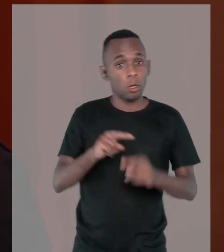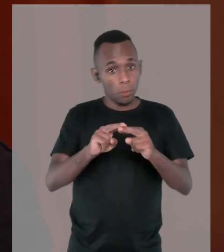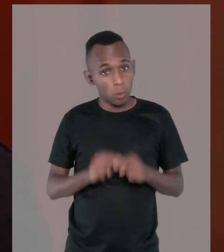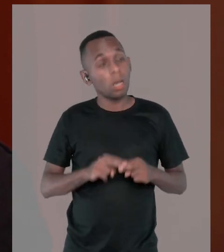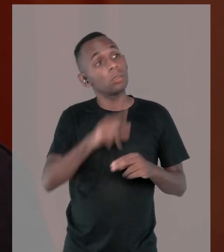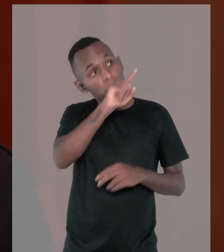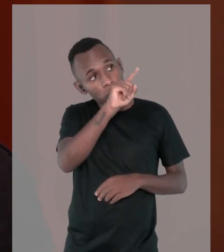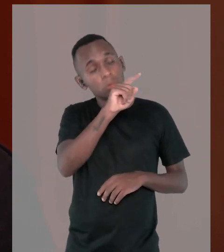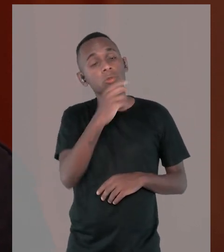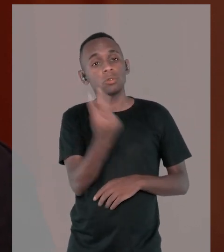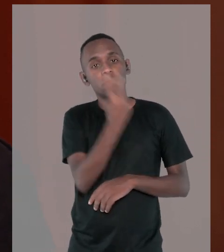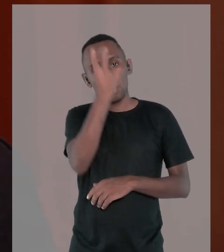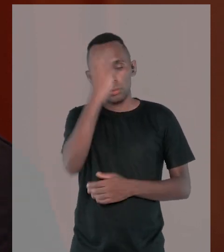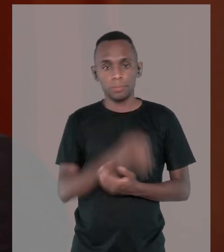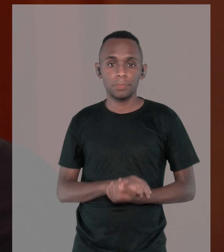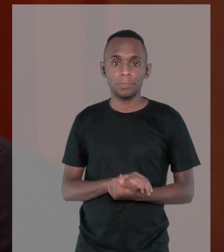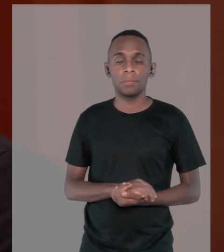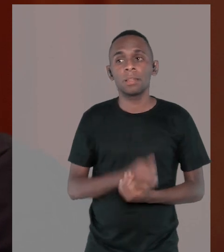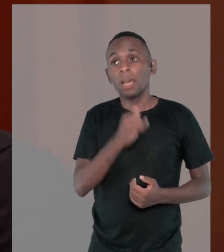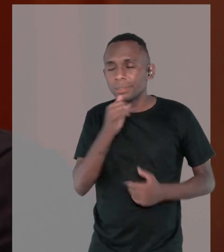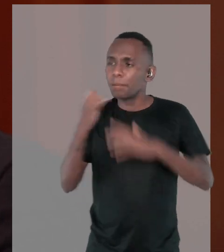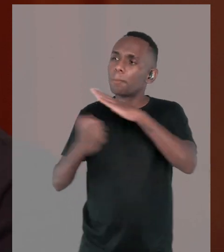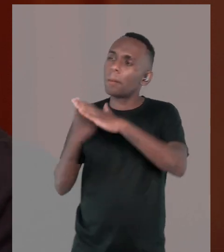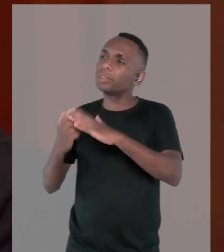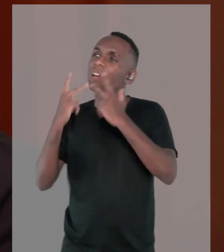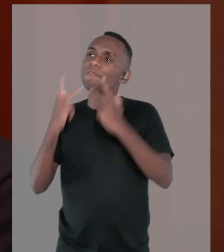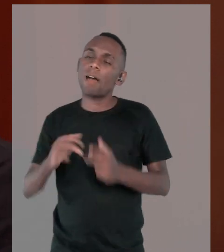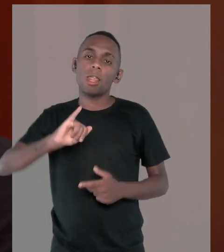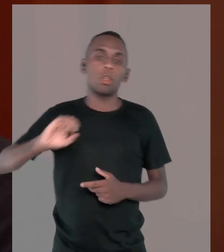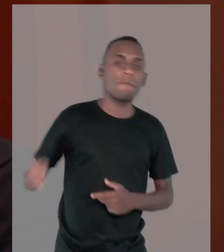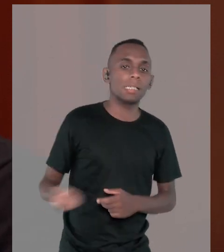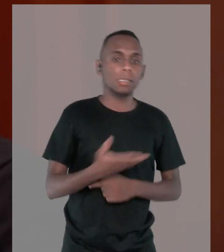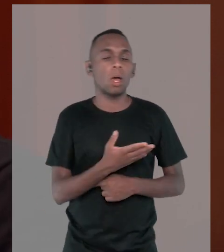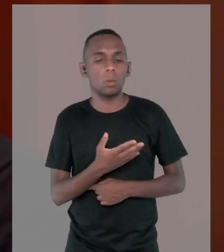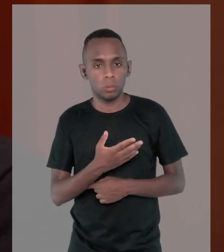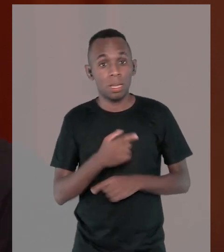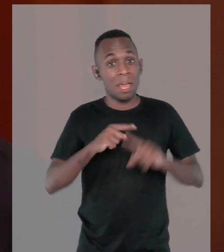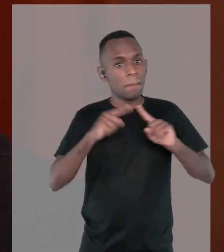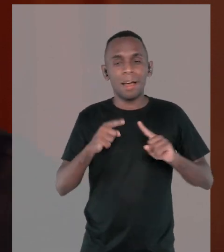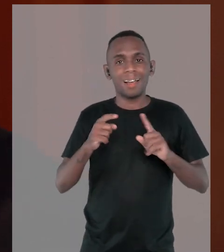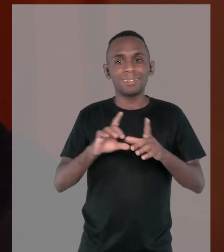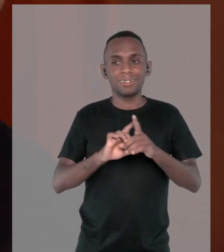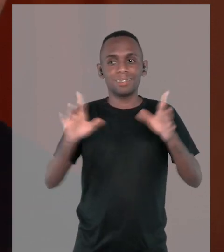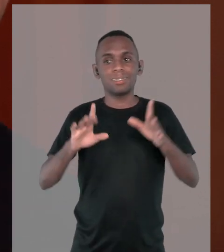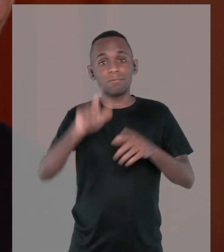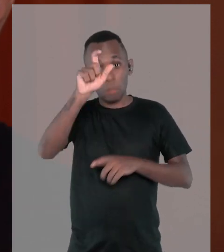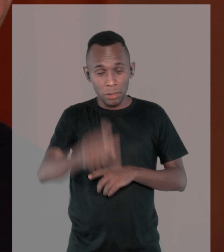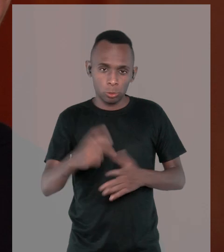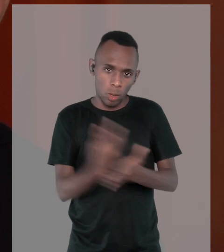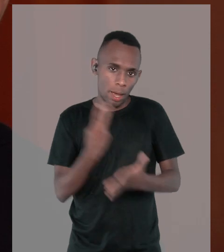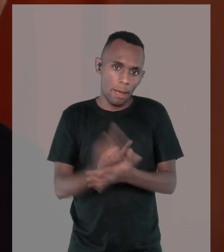daqueles valores. Uma empresa que fala que tem inovação, mas não permite o erro